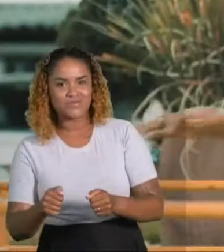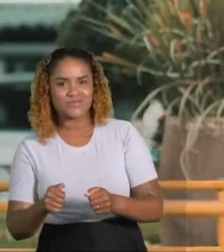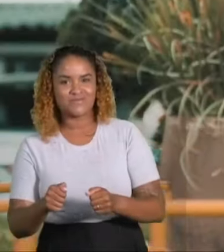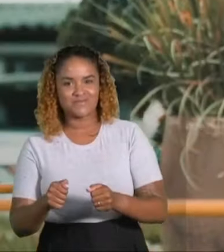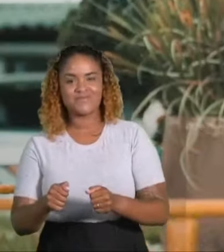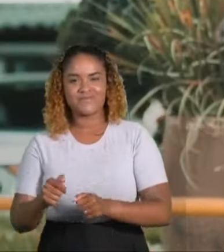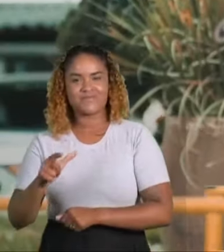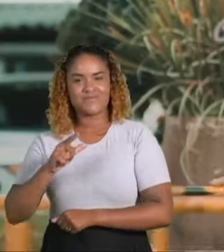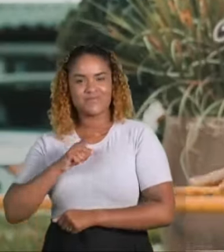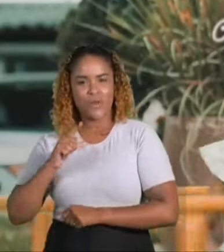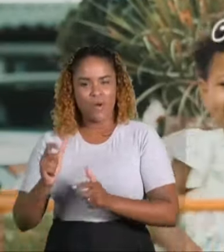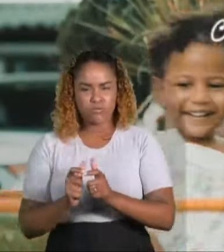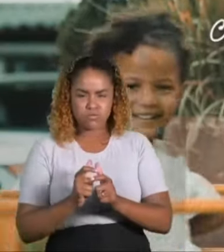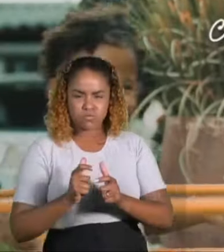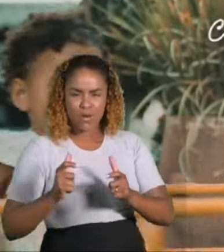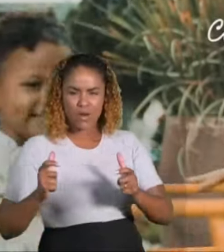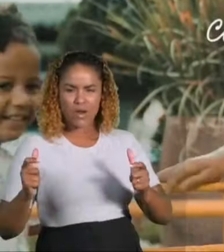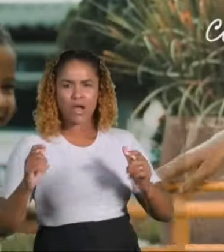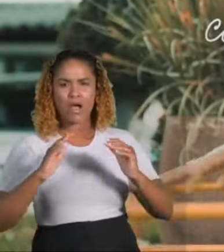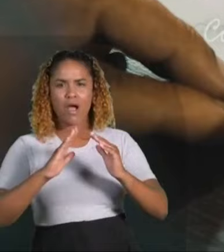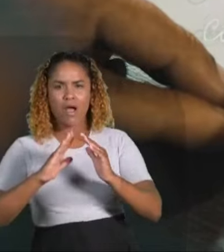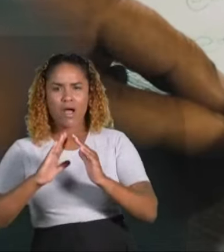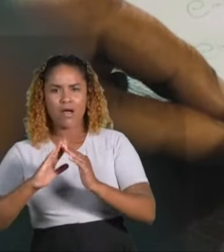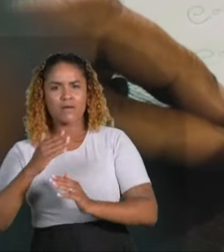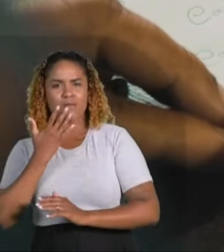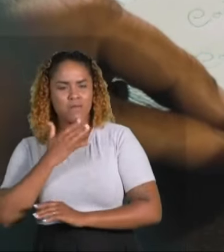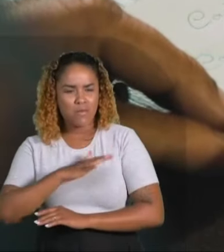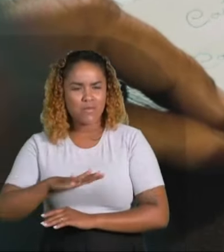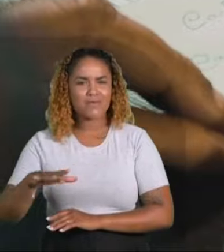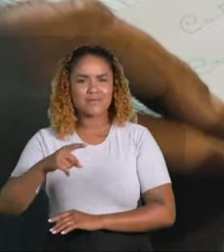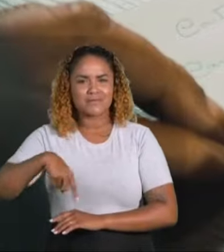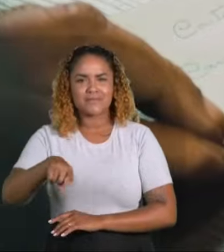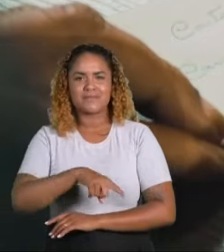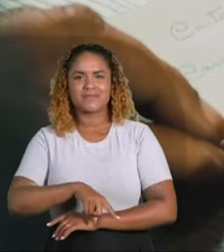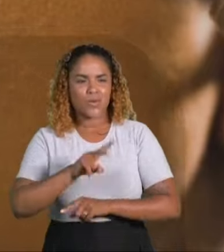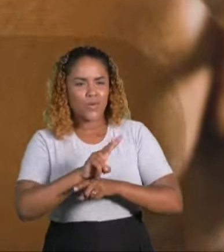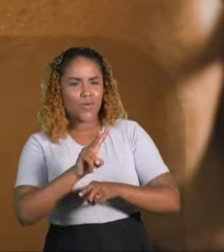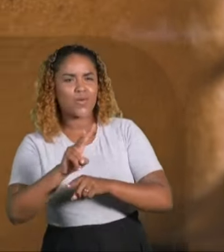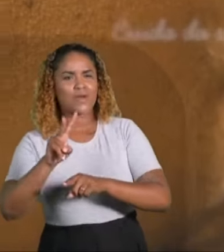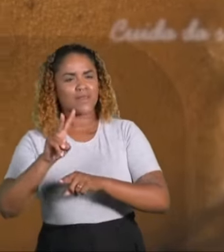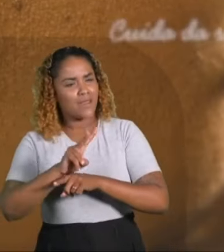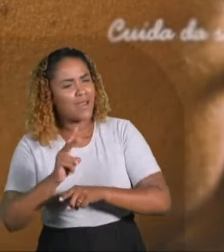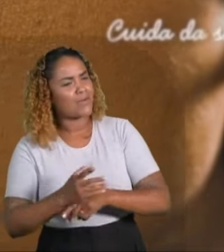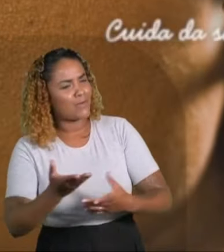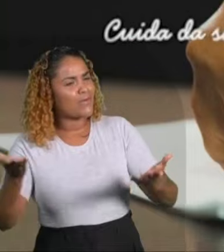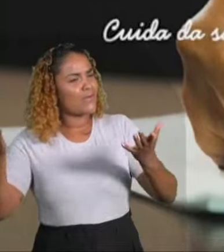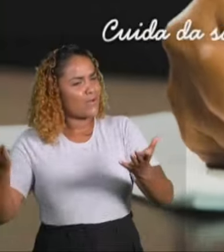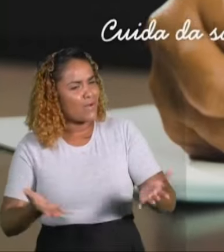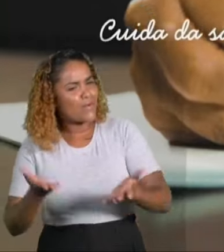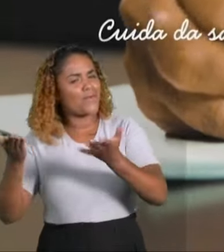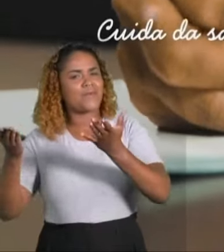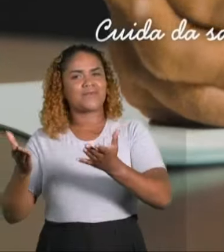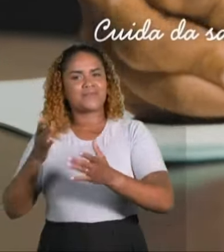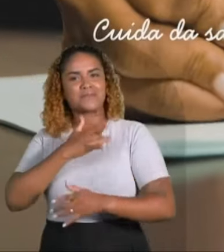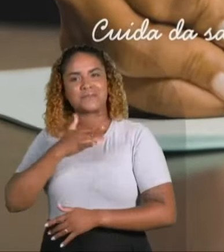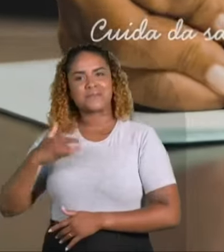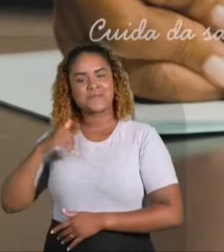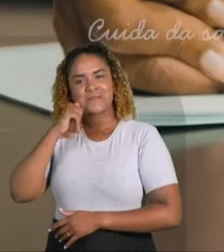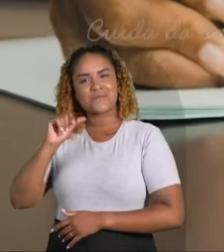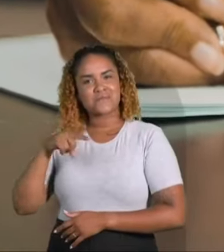mães. Com maior oferta de creche. Cuida, Rogério. Cuida da saúde das mulheres do